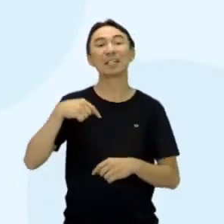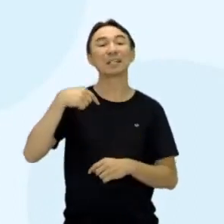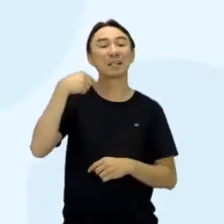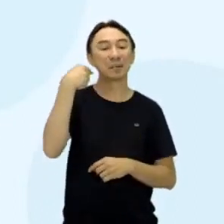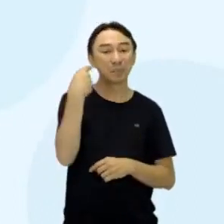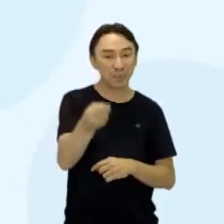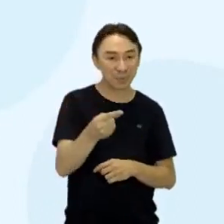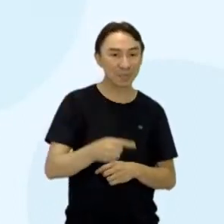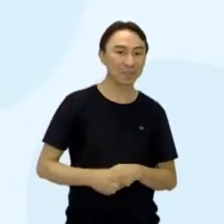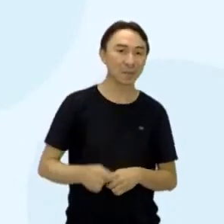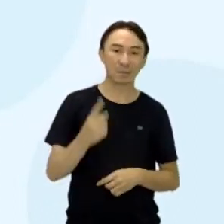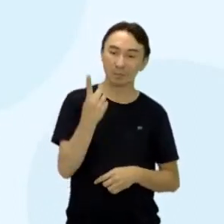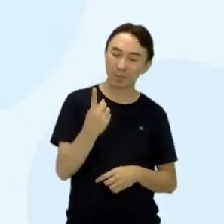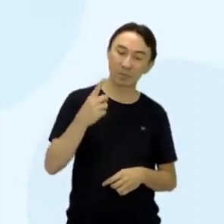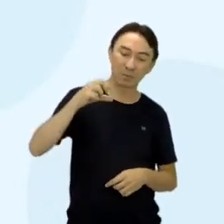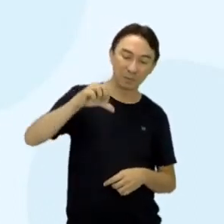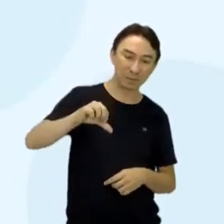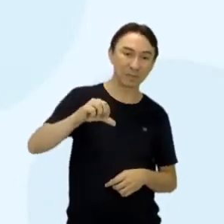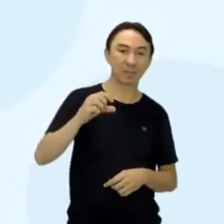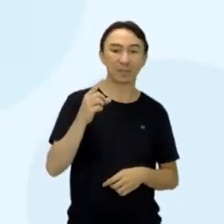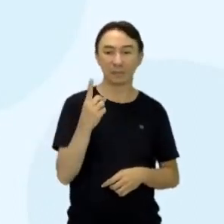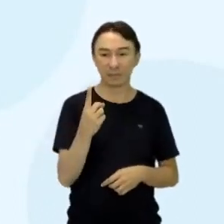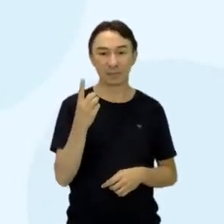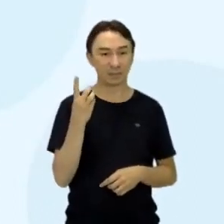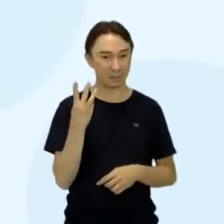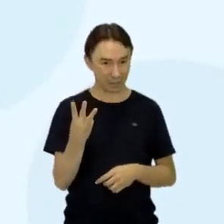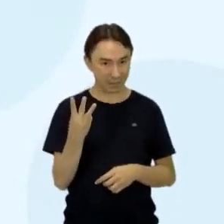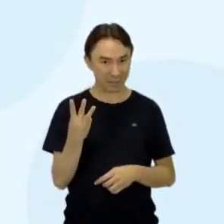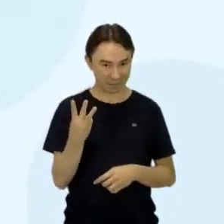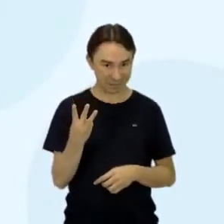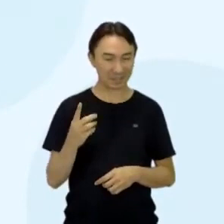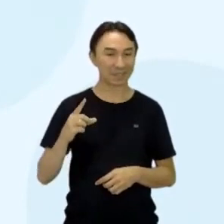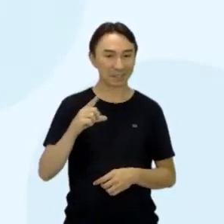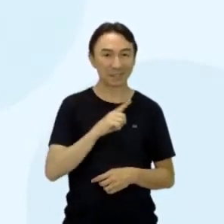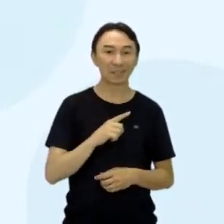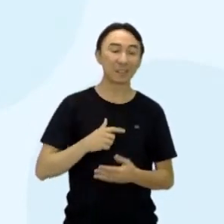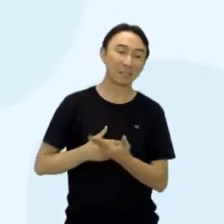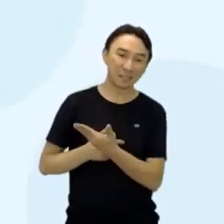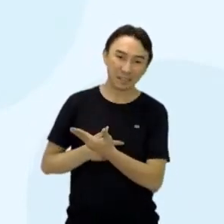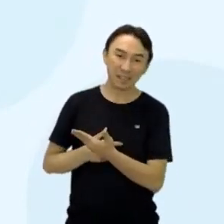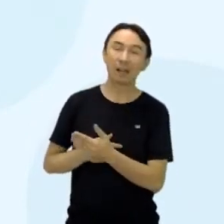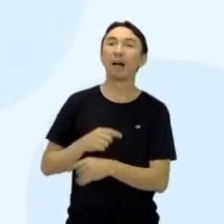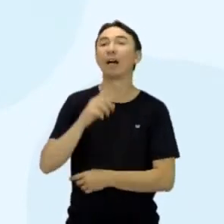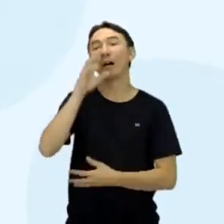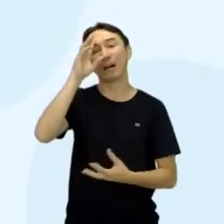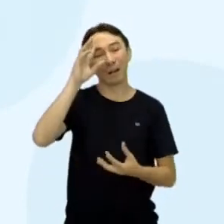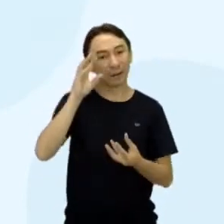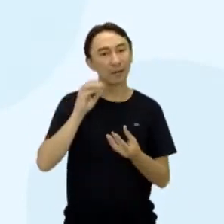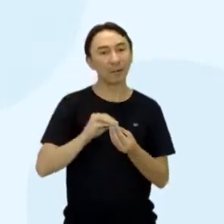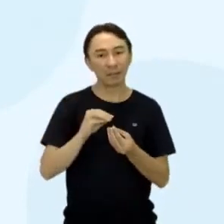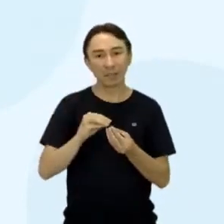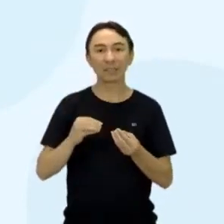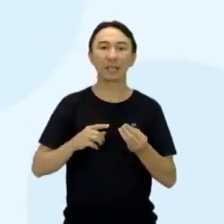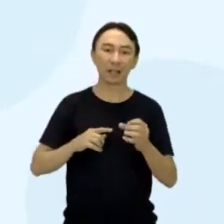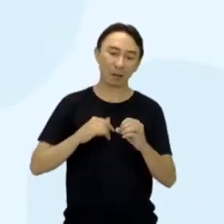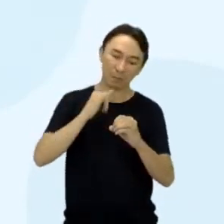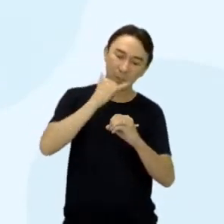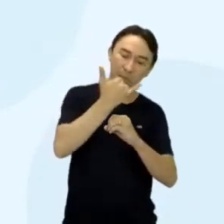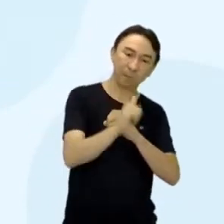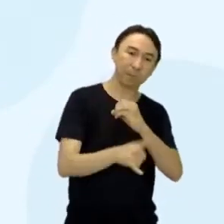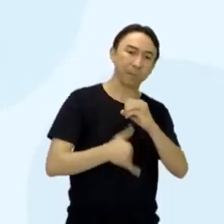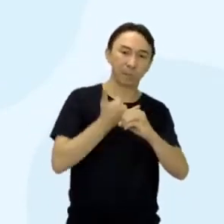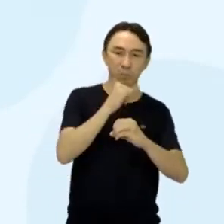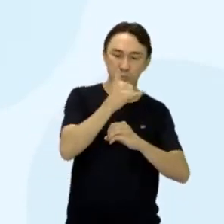mostrou aí chegou para a gente ali no comecinho do século XX e fez com que concluíssemos que ele não era bem